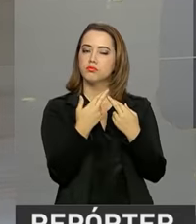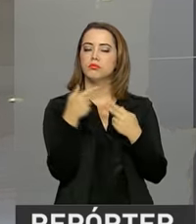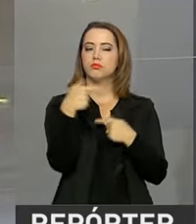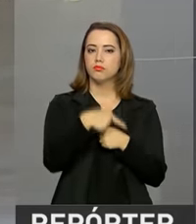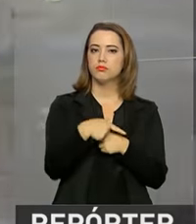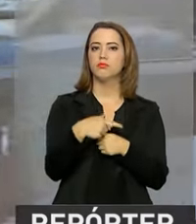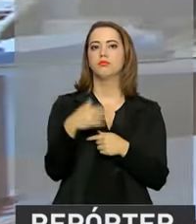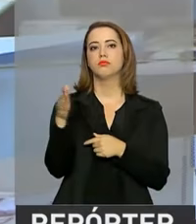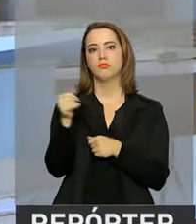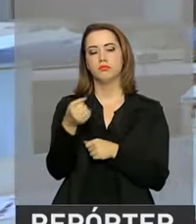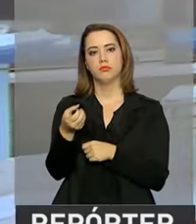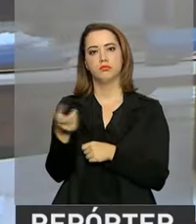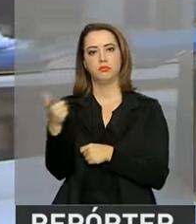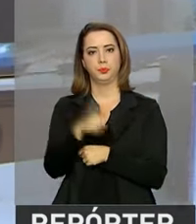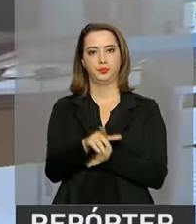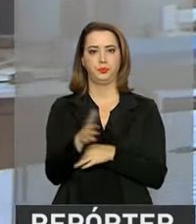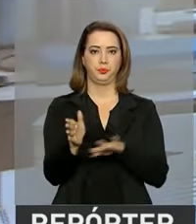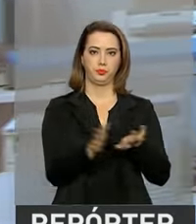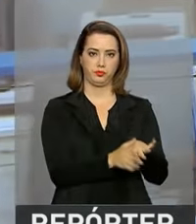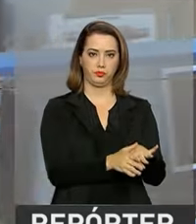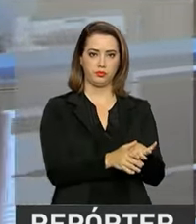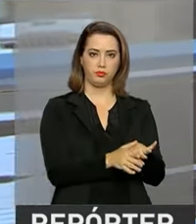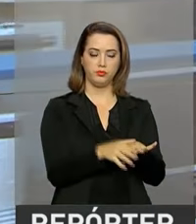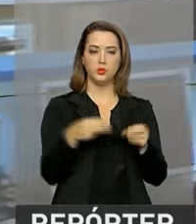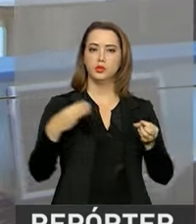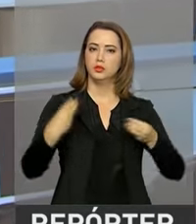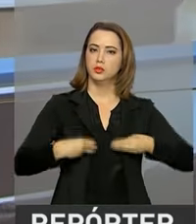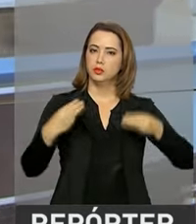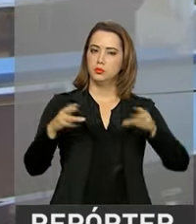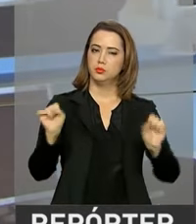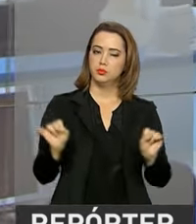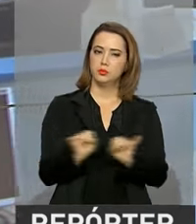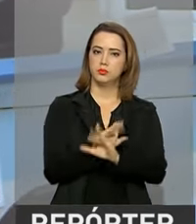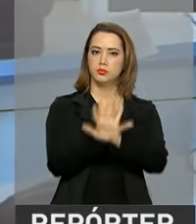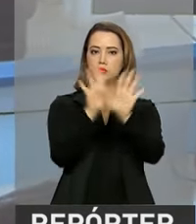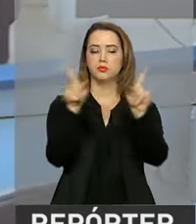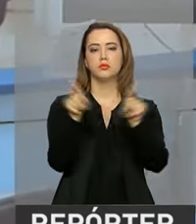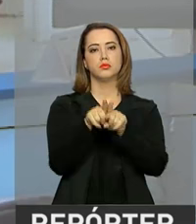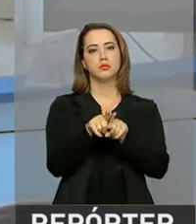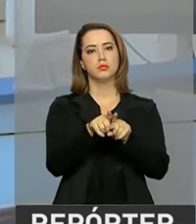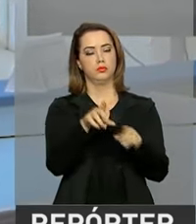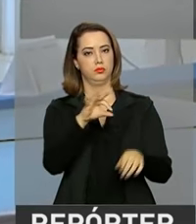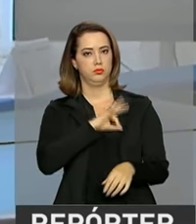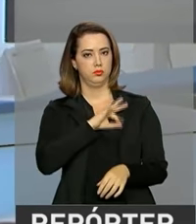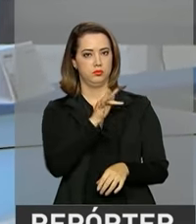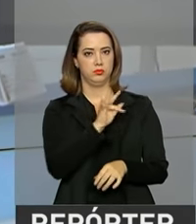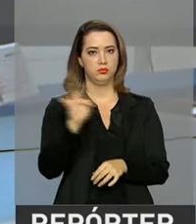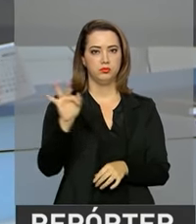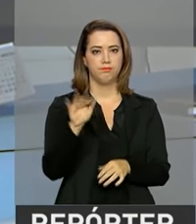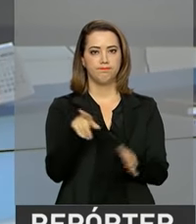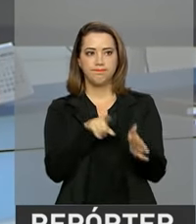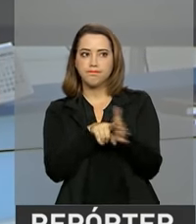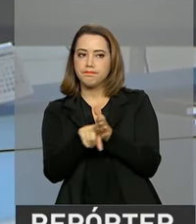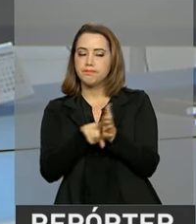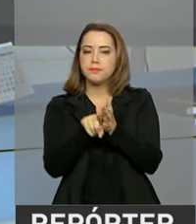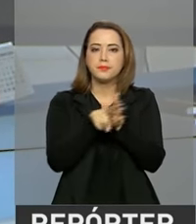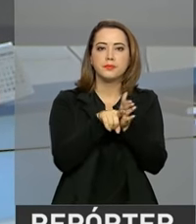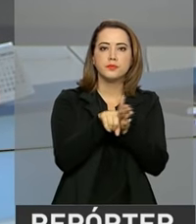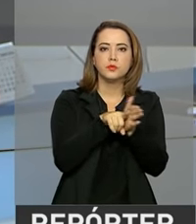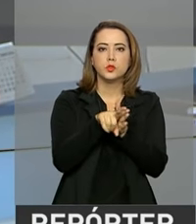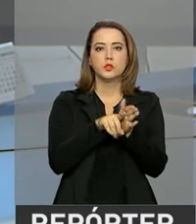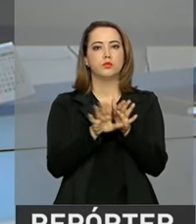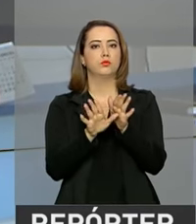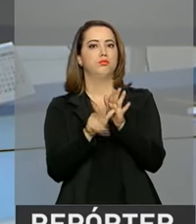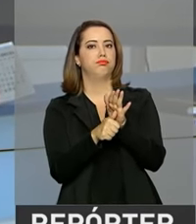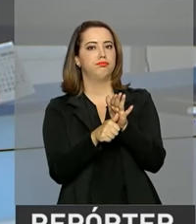nosso boletim. Uma operação do Ministério da Transparência e da Polícia Federal investiga fraudes em projetos culturais beneficiados